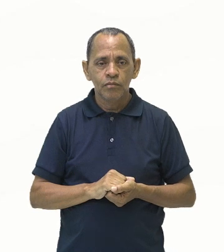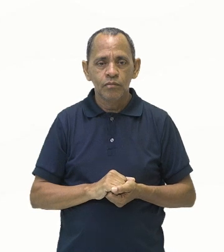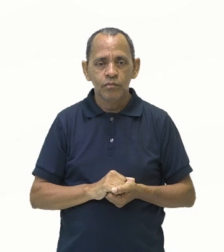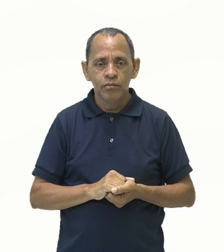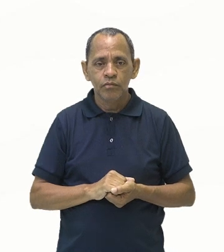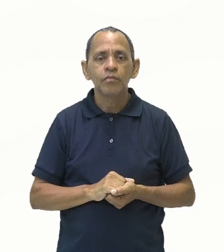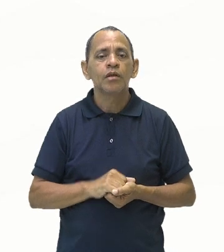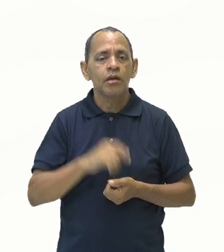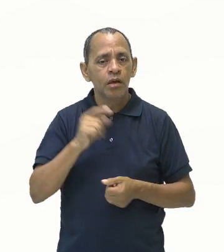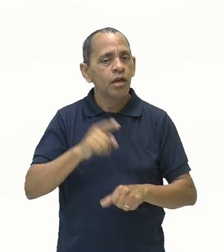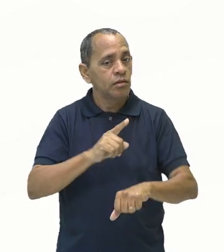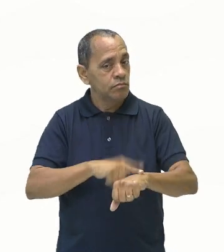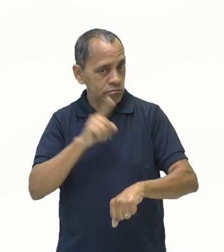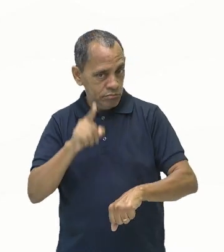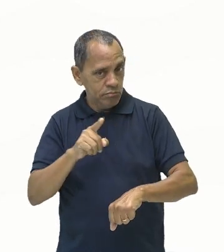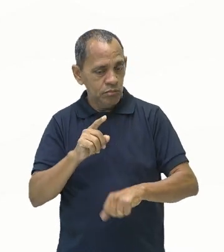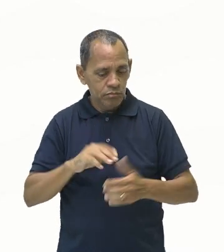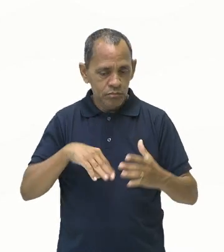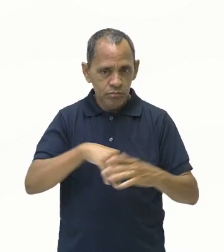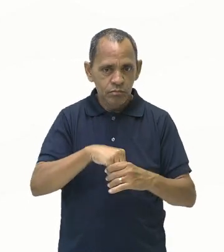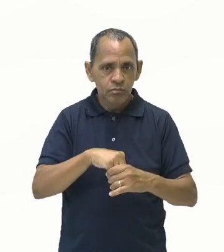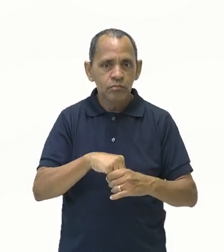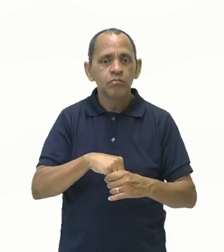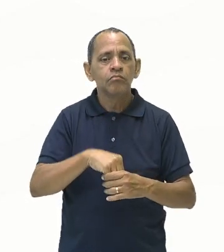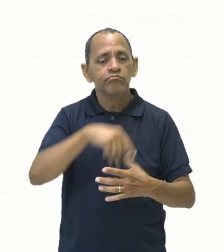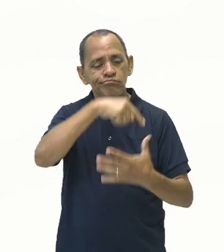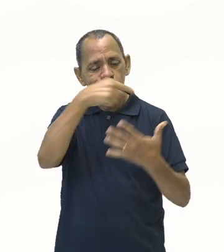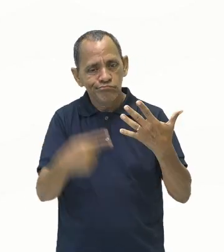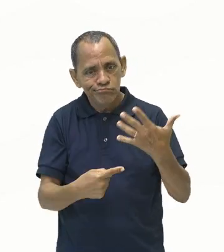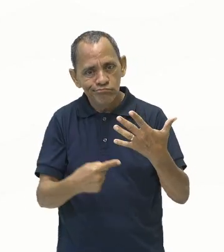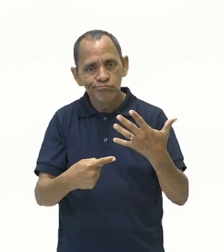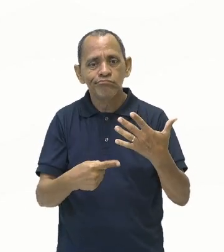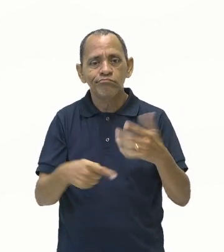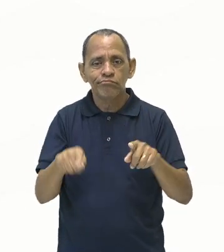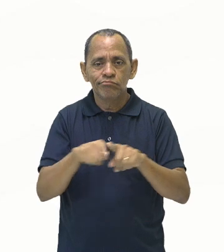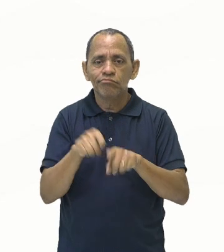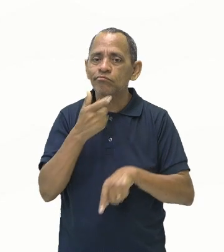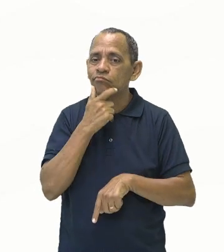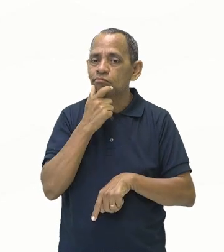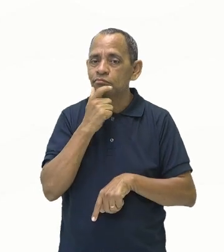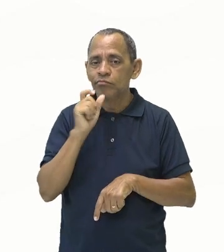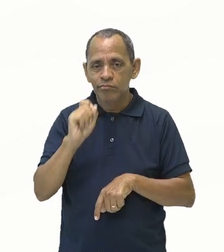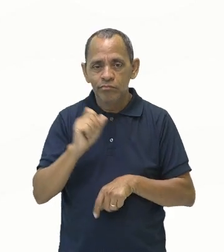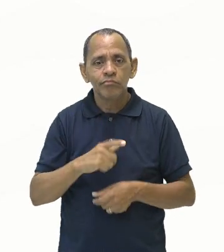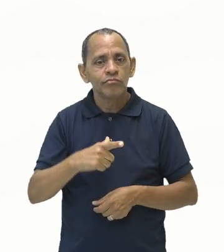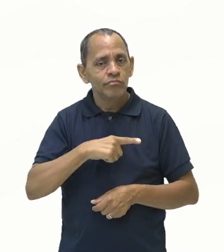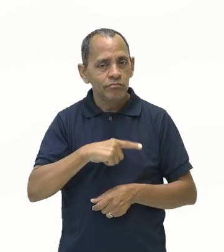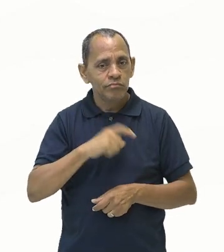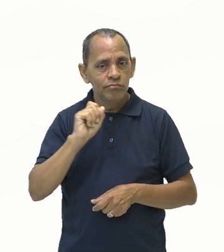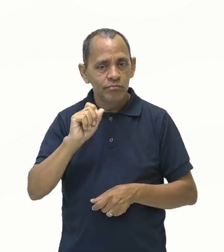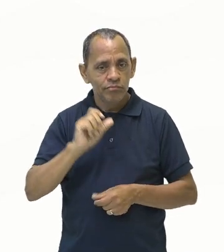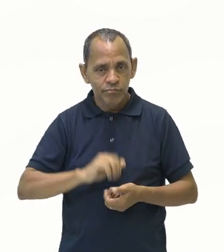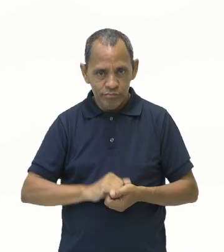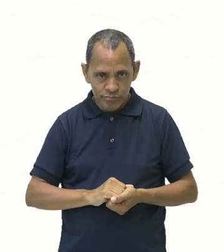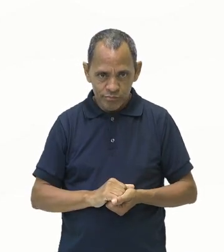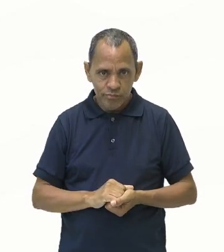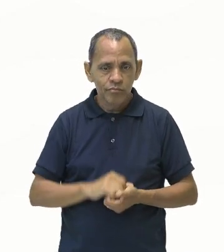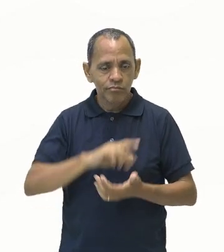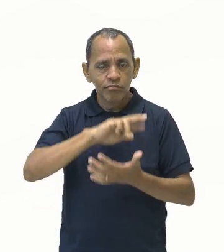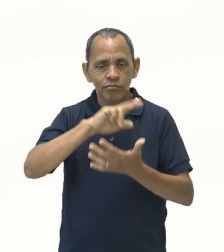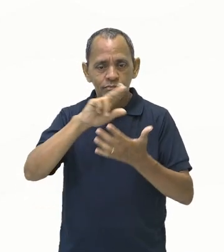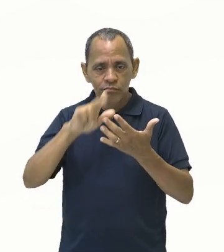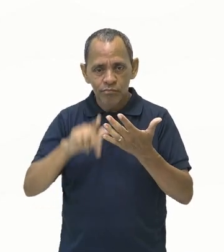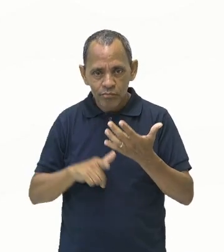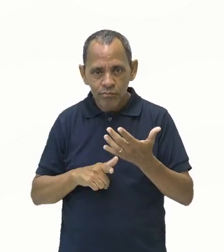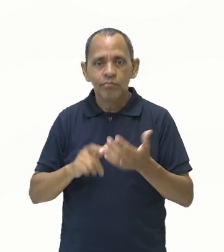a um conjunto de fatores, ou seja, a Inglaterra ela possuía vários